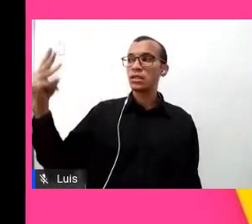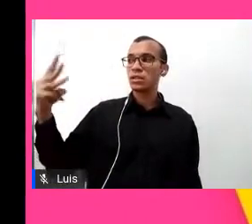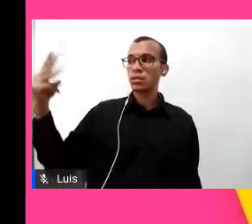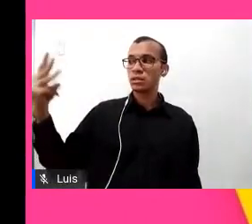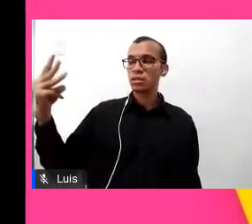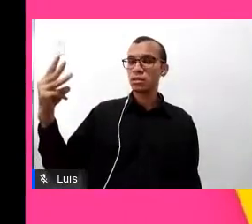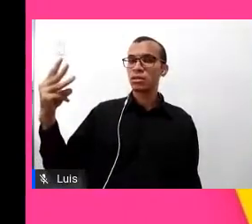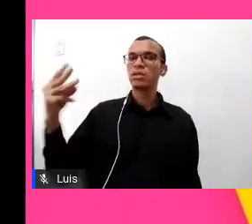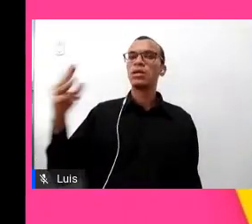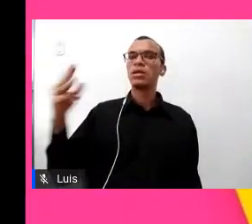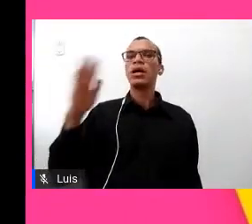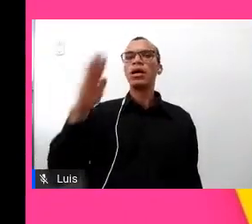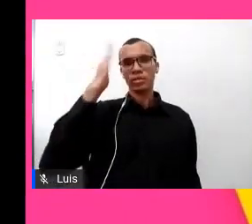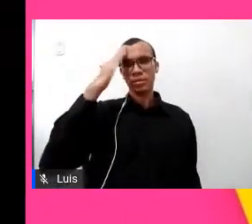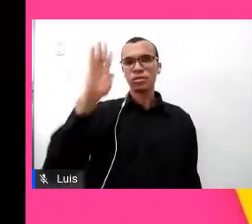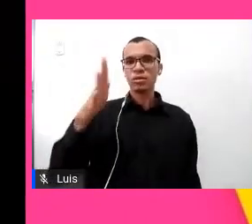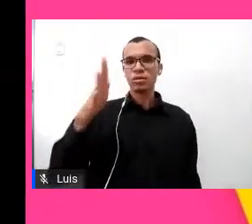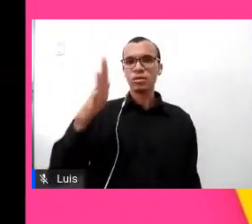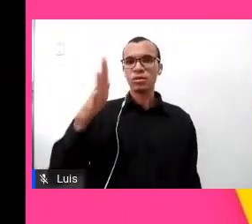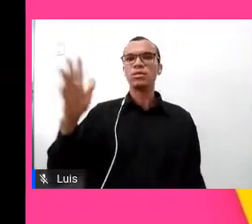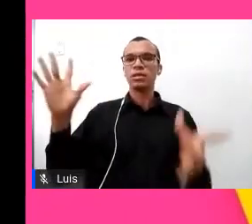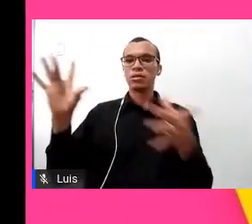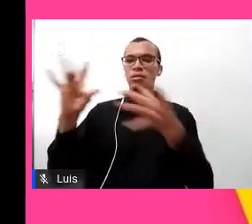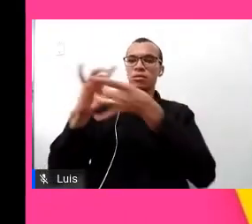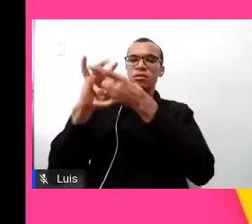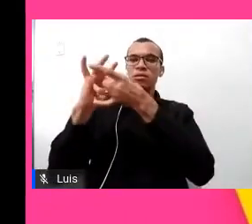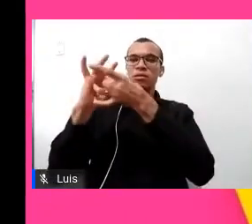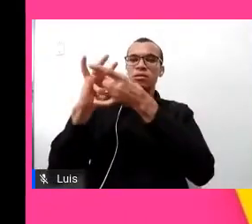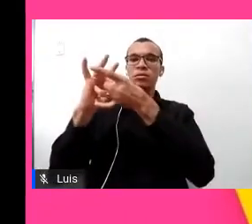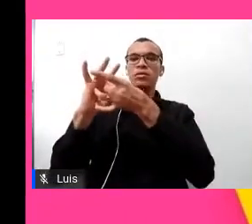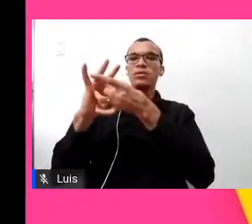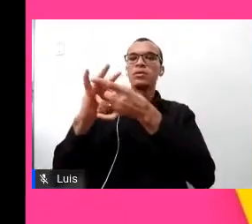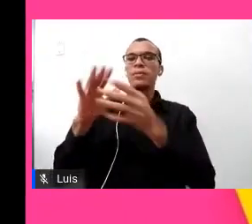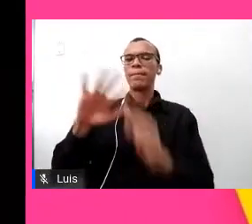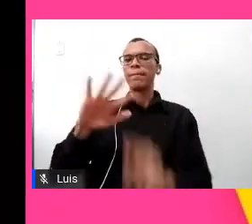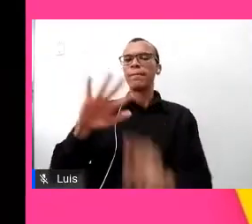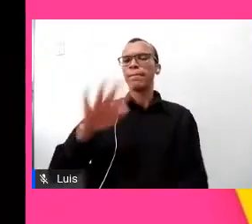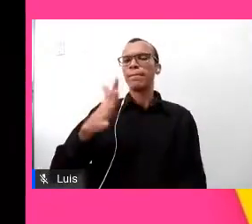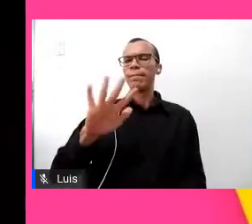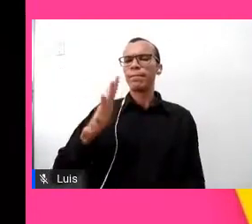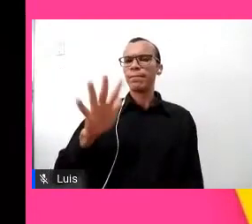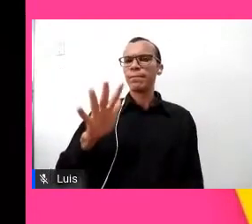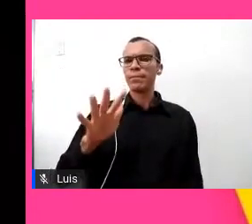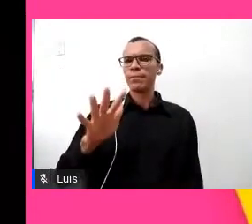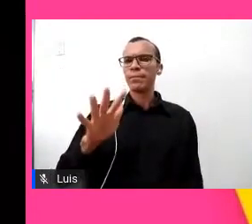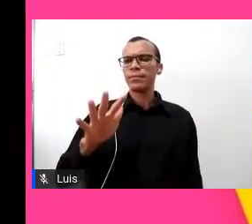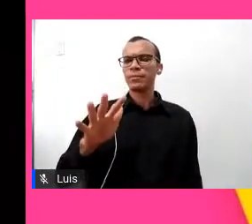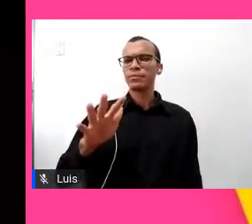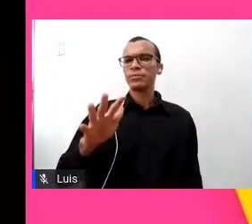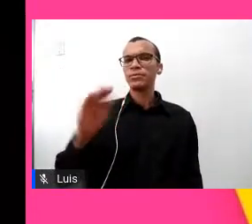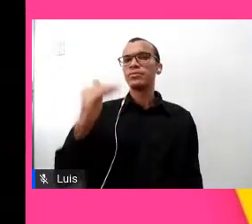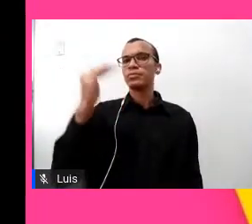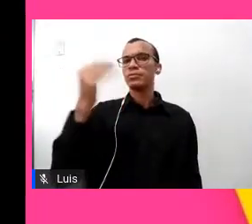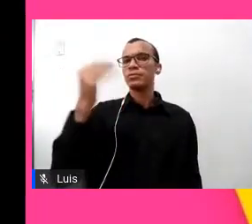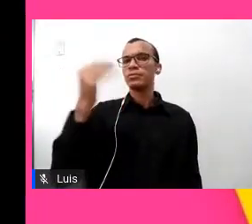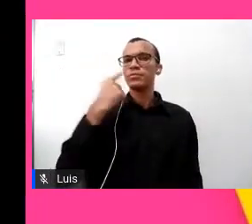sei que essa colagem vai ficar mais ou menos nessa posição.